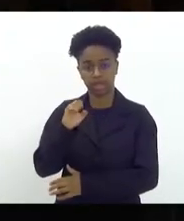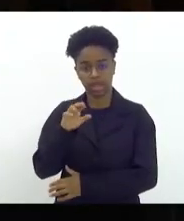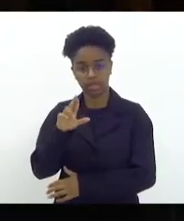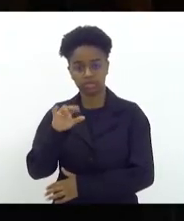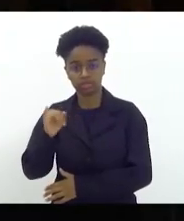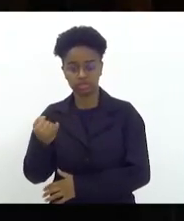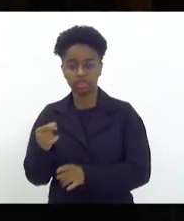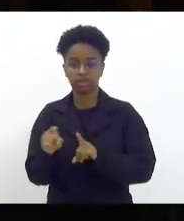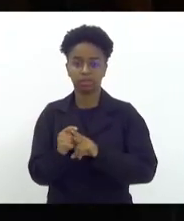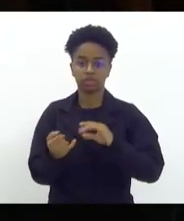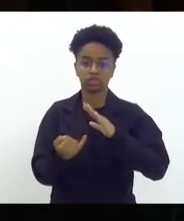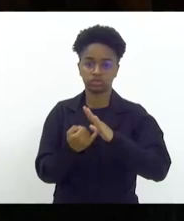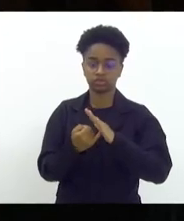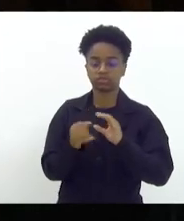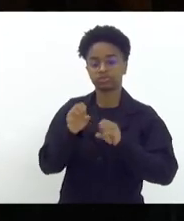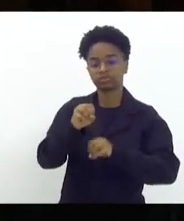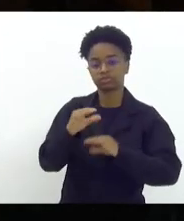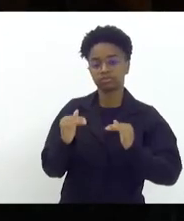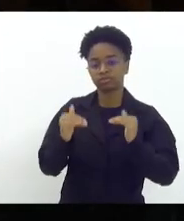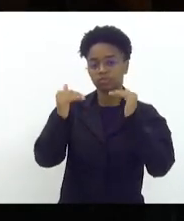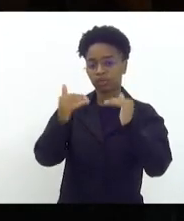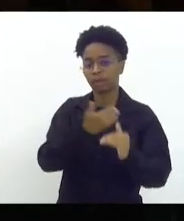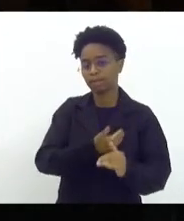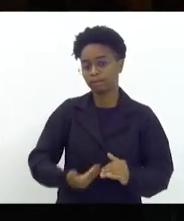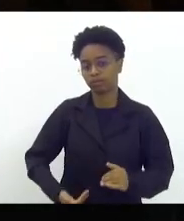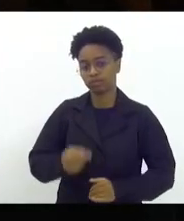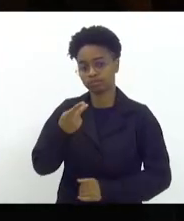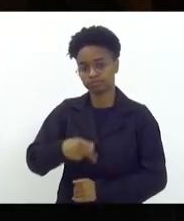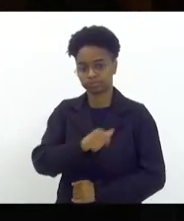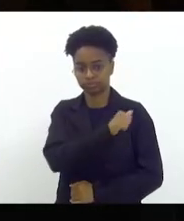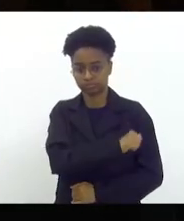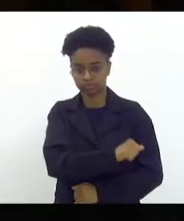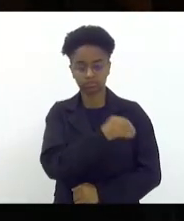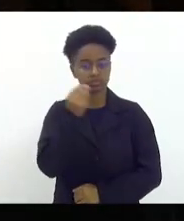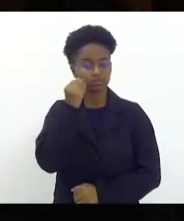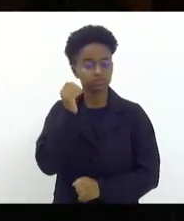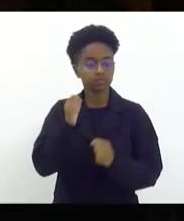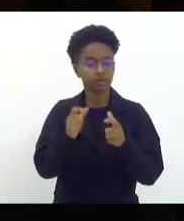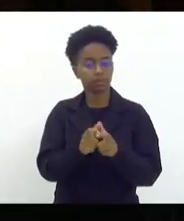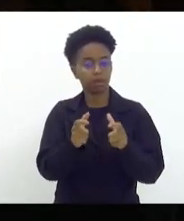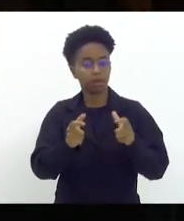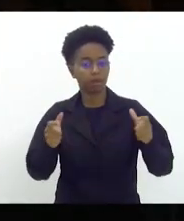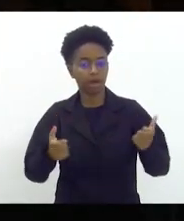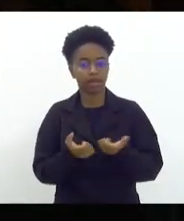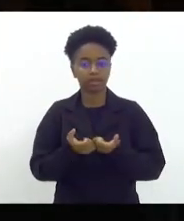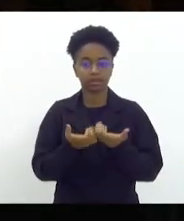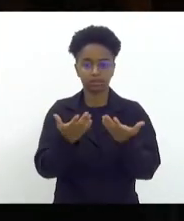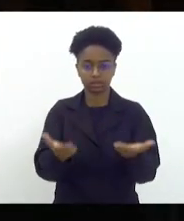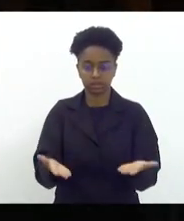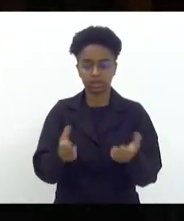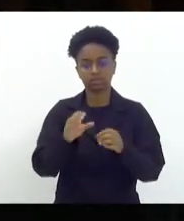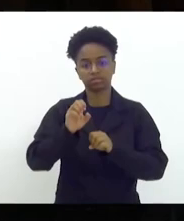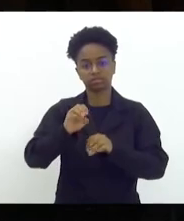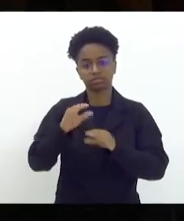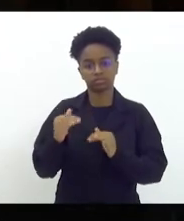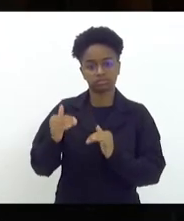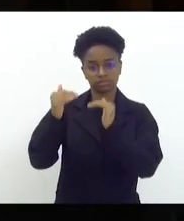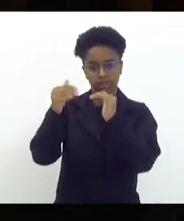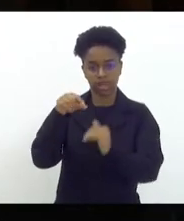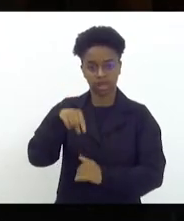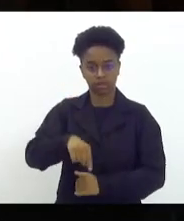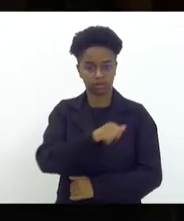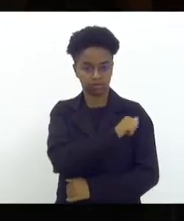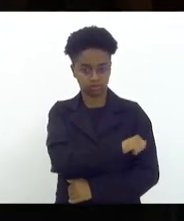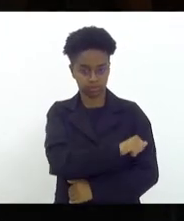as instituições de ensino superior públicas do Estado do Rio de Janeiro para ampliar a oferta do ensino superior no